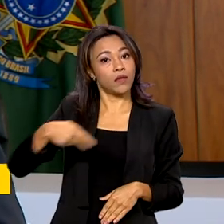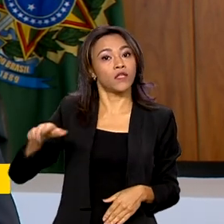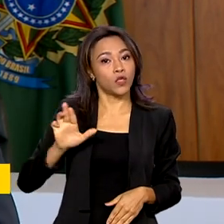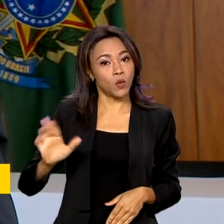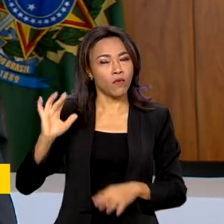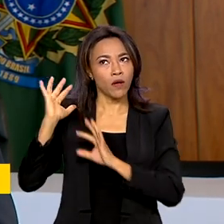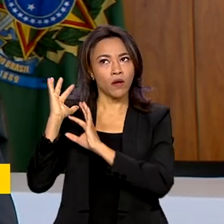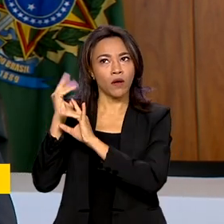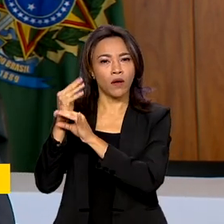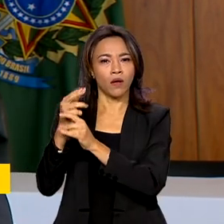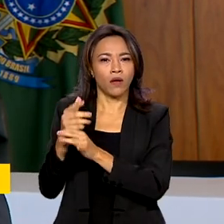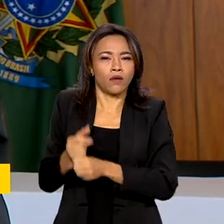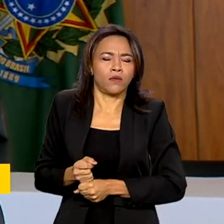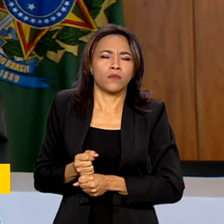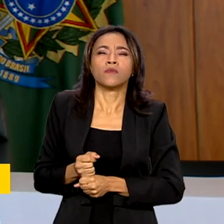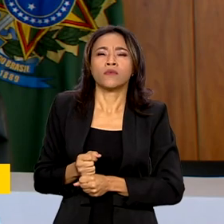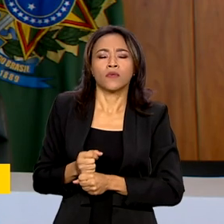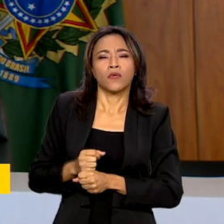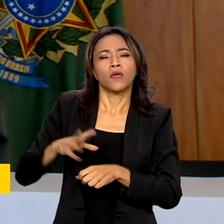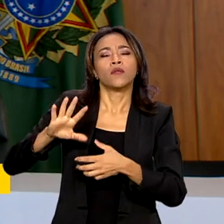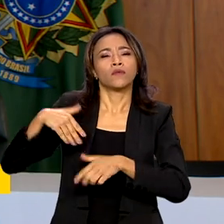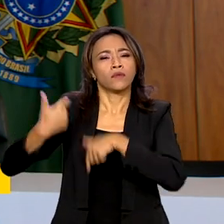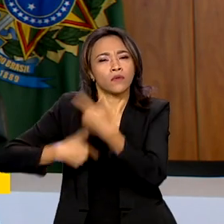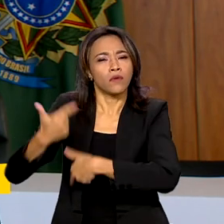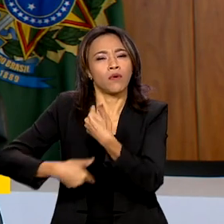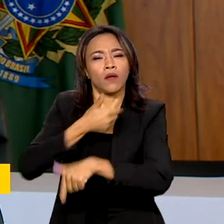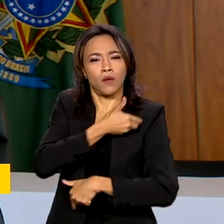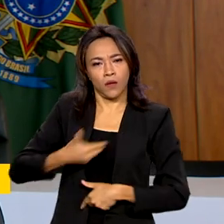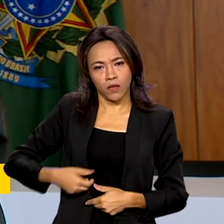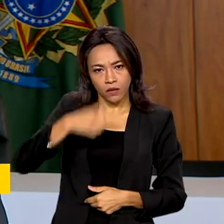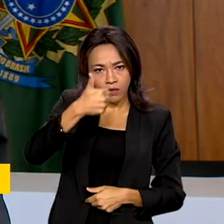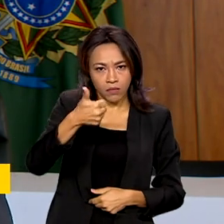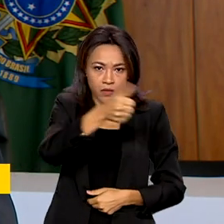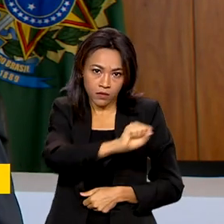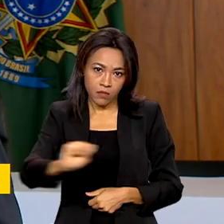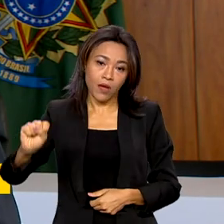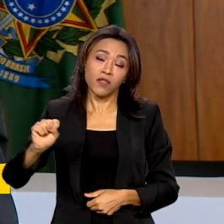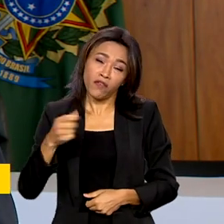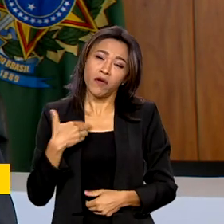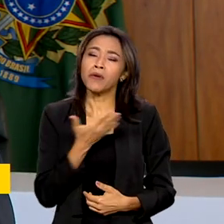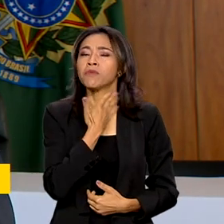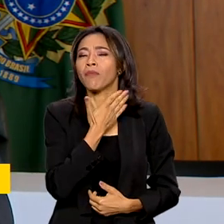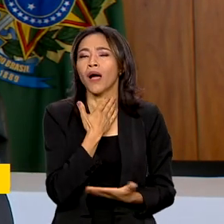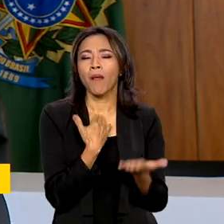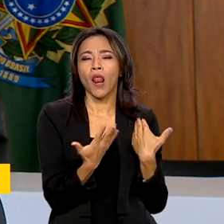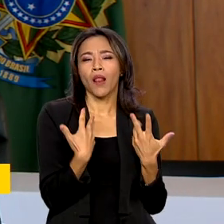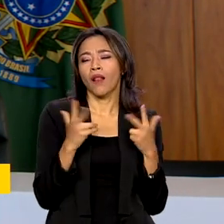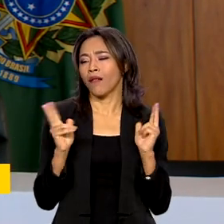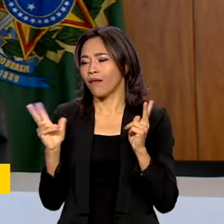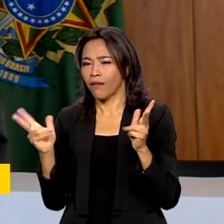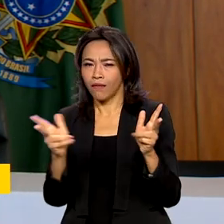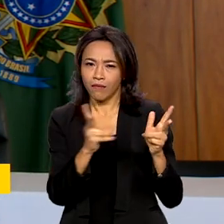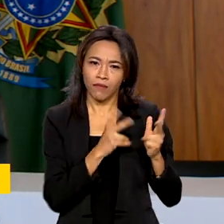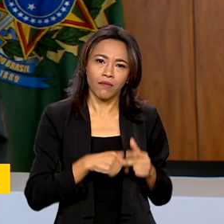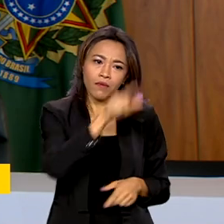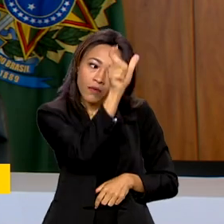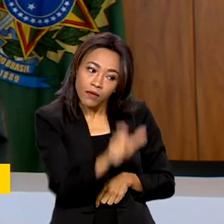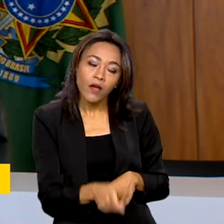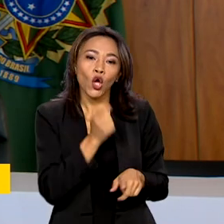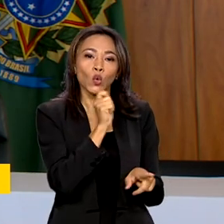Lula fez um balanço né das ações de governo neste primeiro semestre e foi um bate-papo descontraído com o jornalista